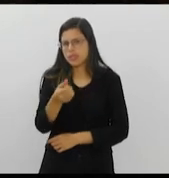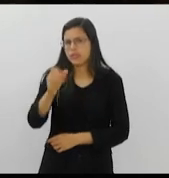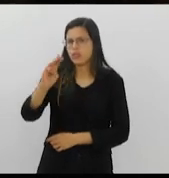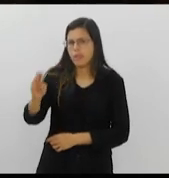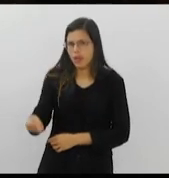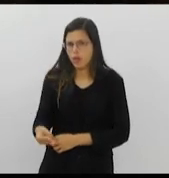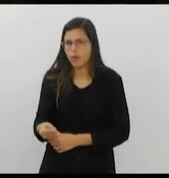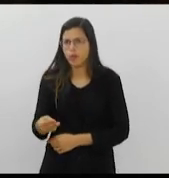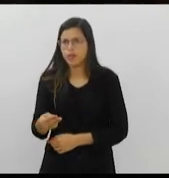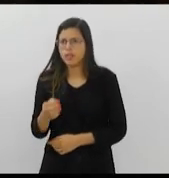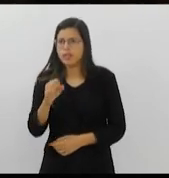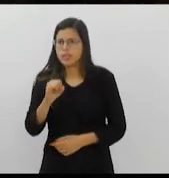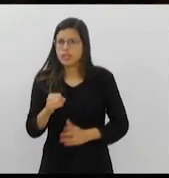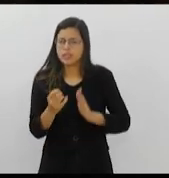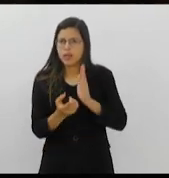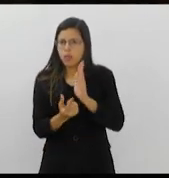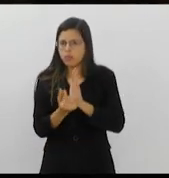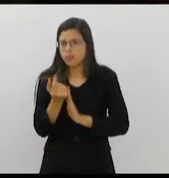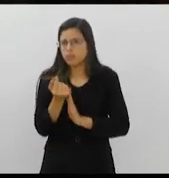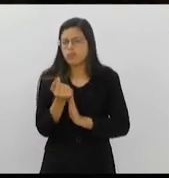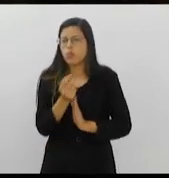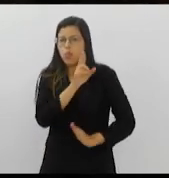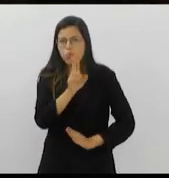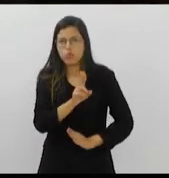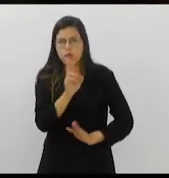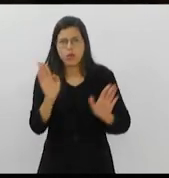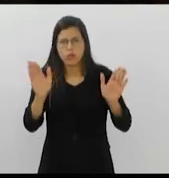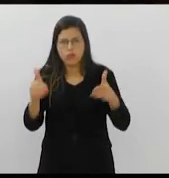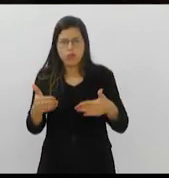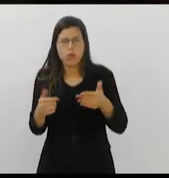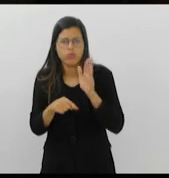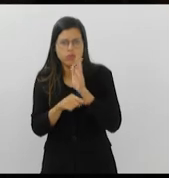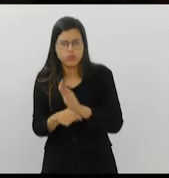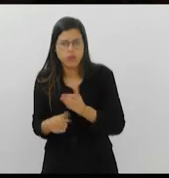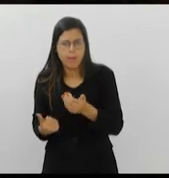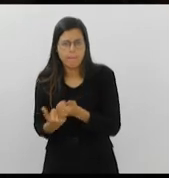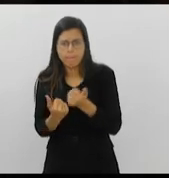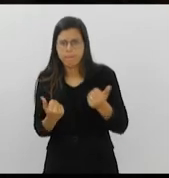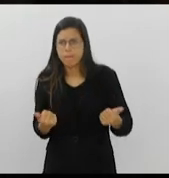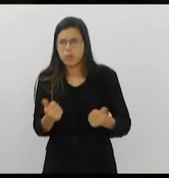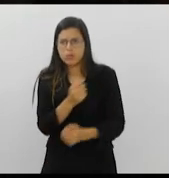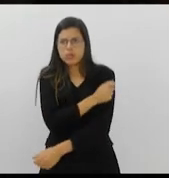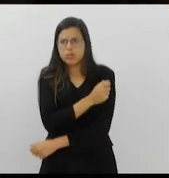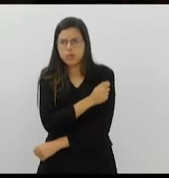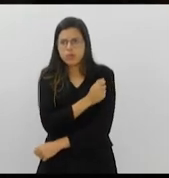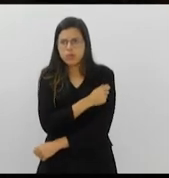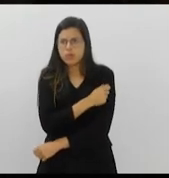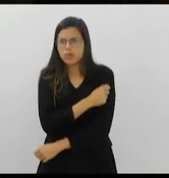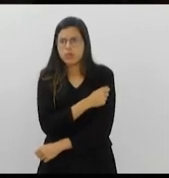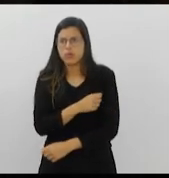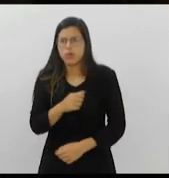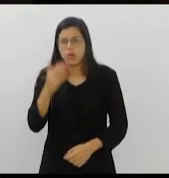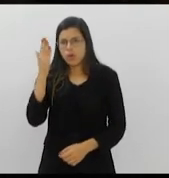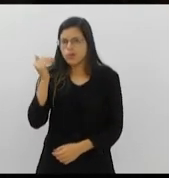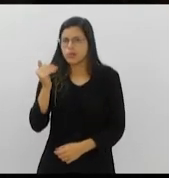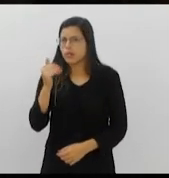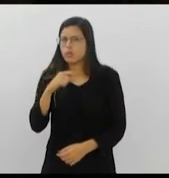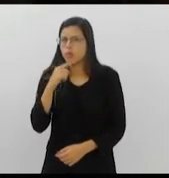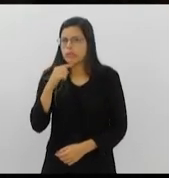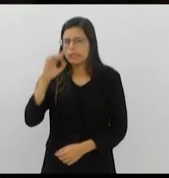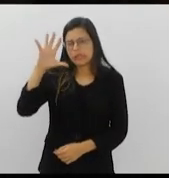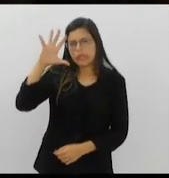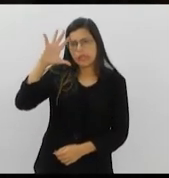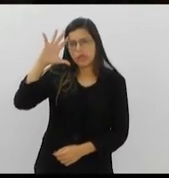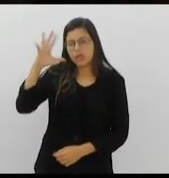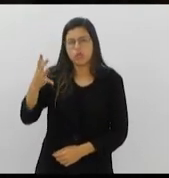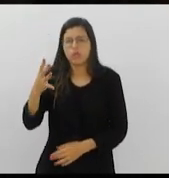esses recursos estão sendo aplicados para assistência estudantil. Por si só, obviamente, eles não resolvem a totalidade da situação, mas